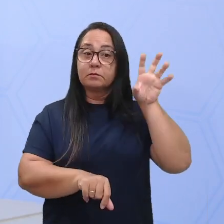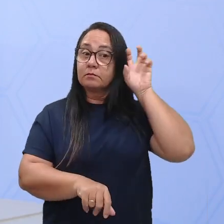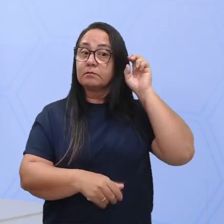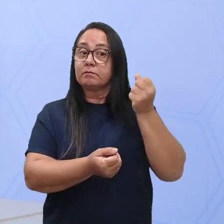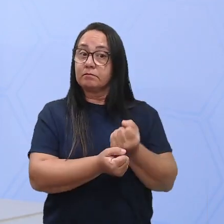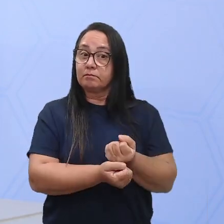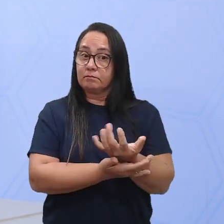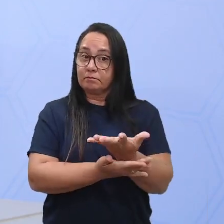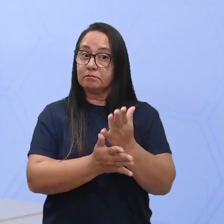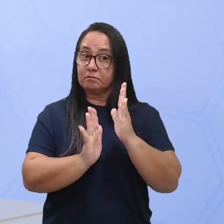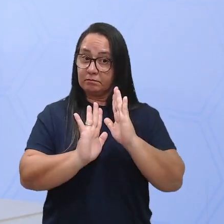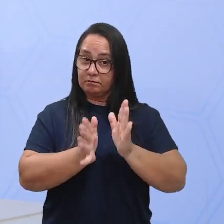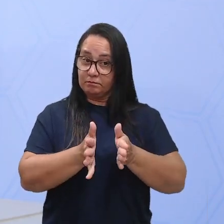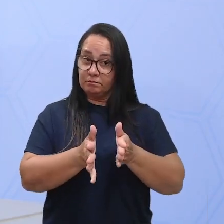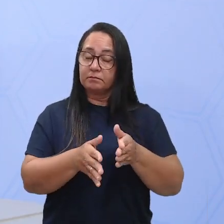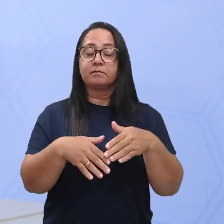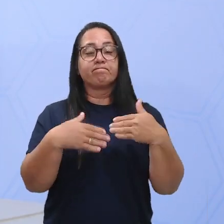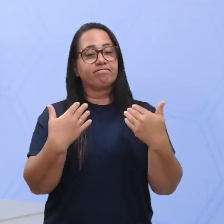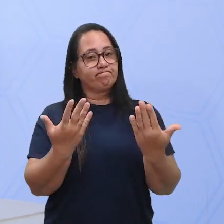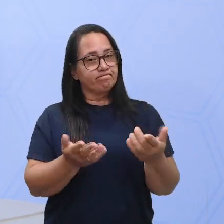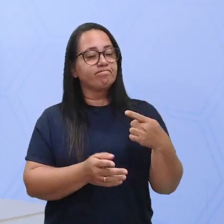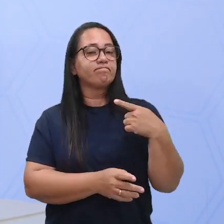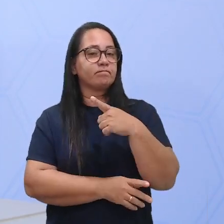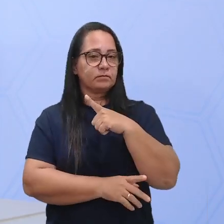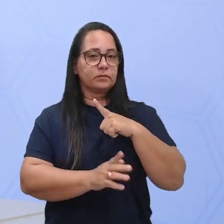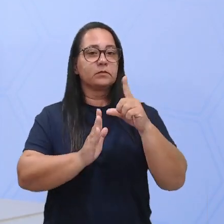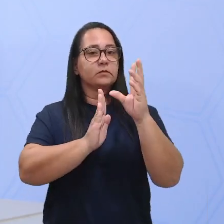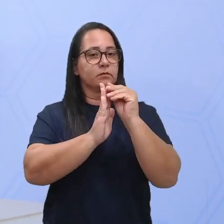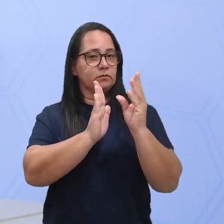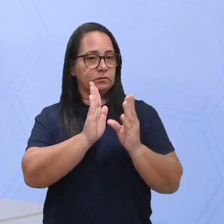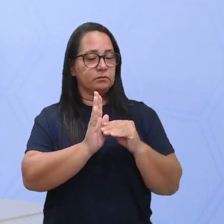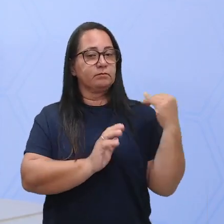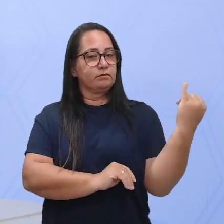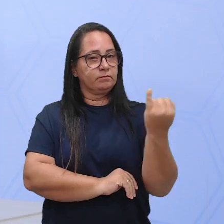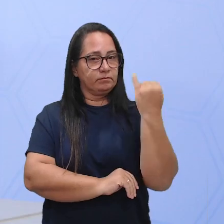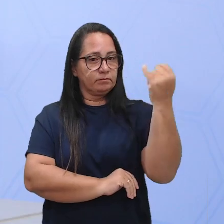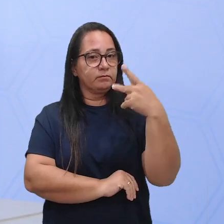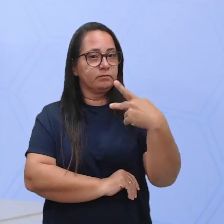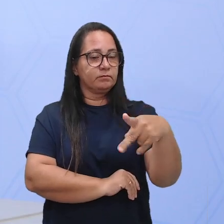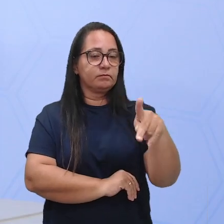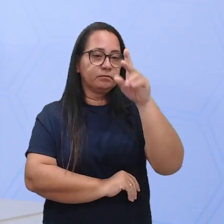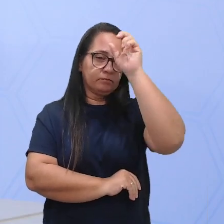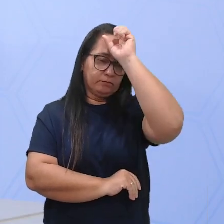escutou? Lá tem um conteúdo relevante para o seu aprendizado.